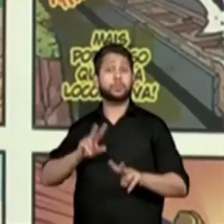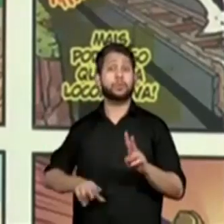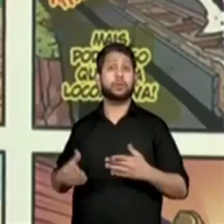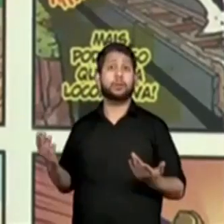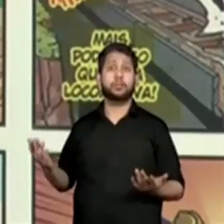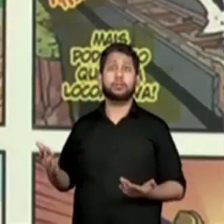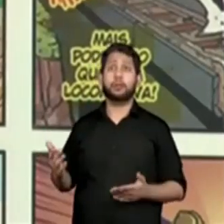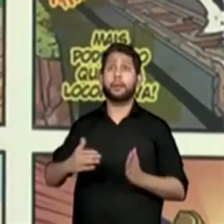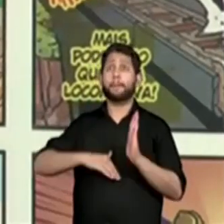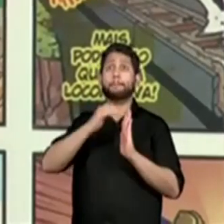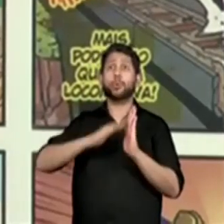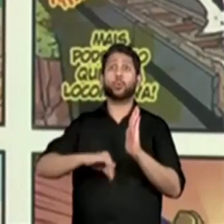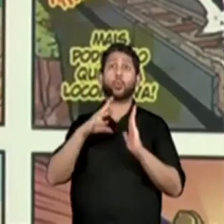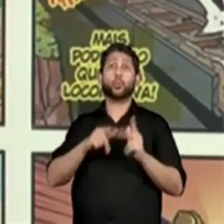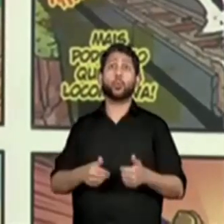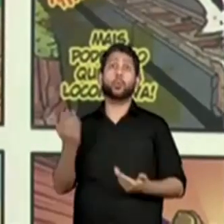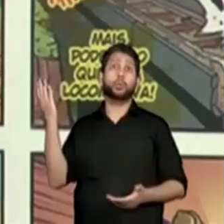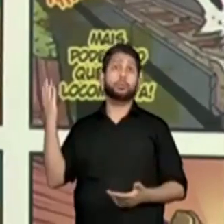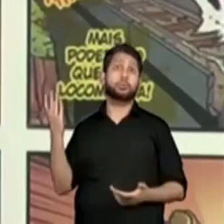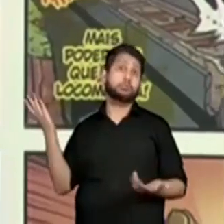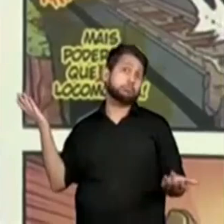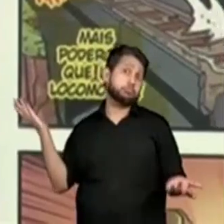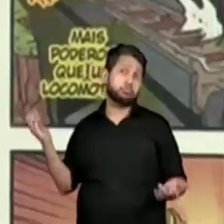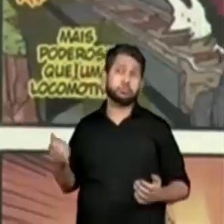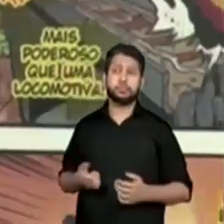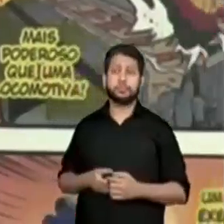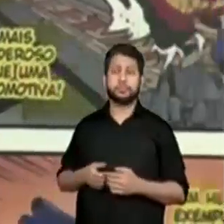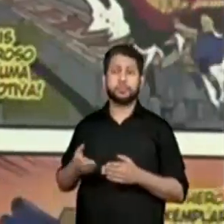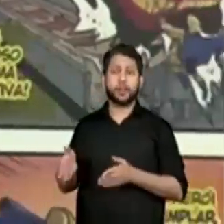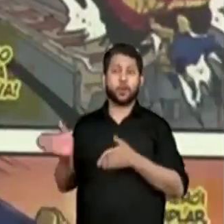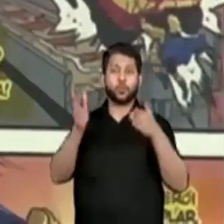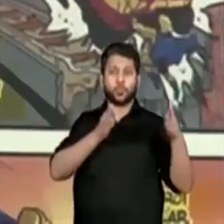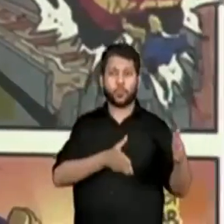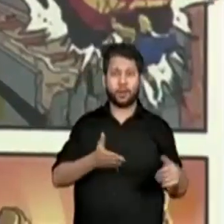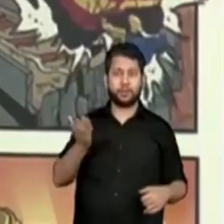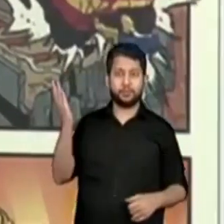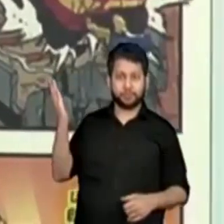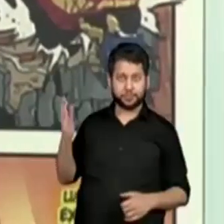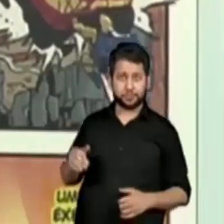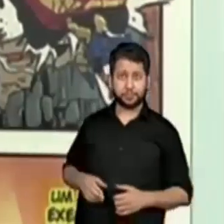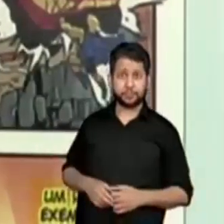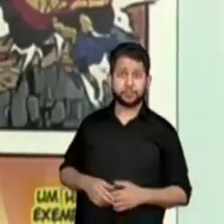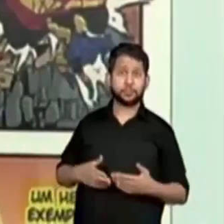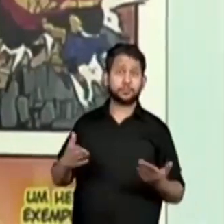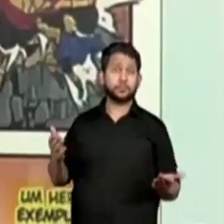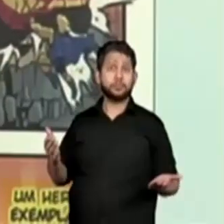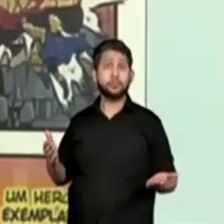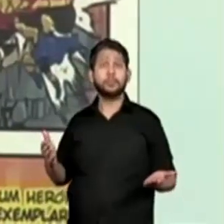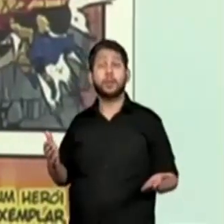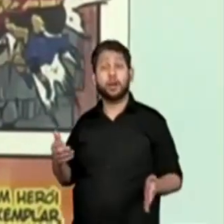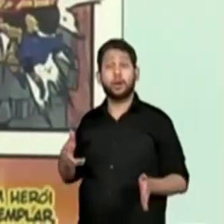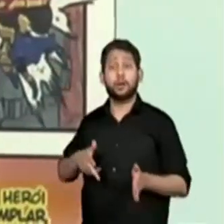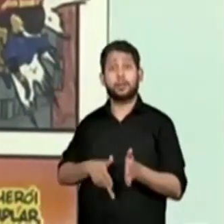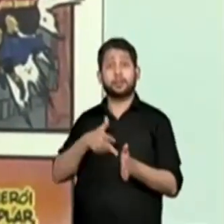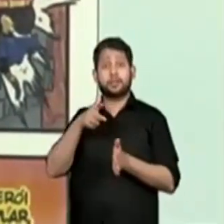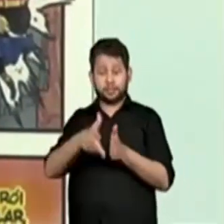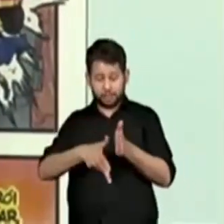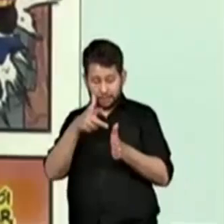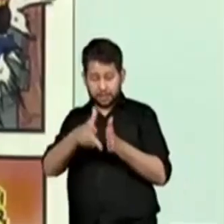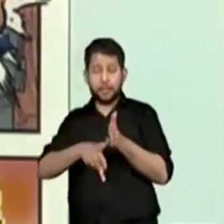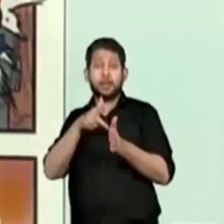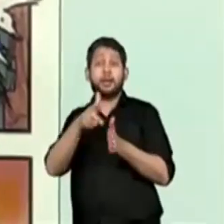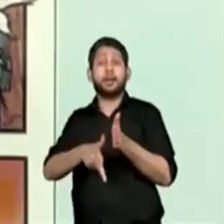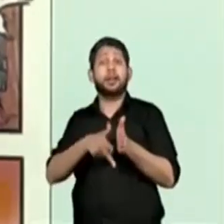pintei o quadro inteiro, né? Olha só, do lado do terceiro quadrinho, eu tenho